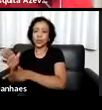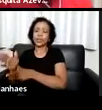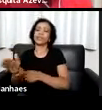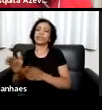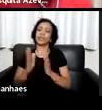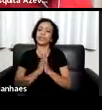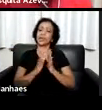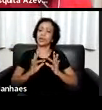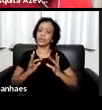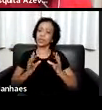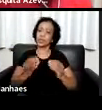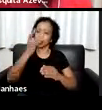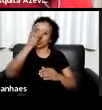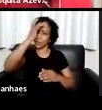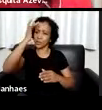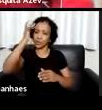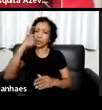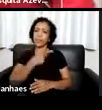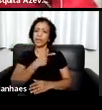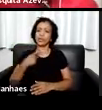essas pessoas. Pastor Alberto.